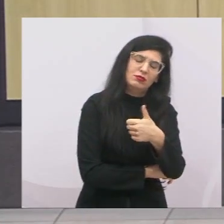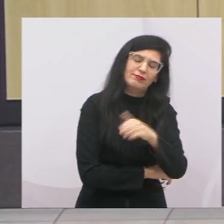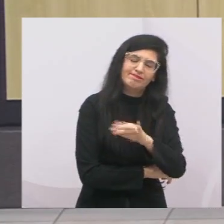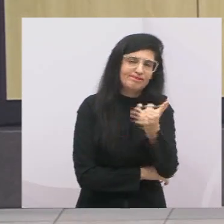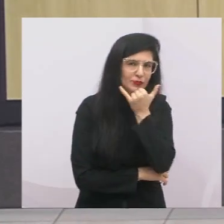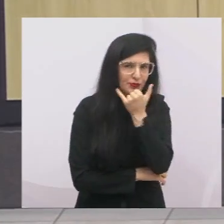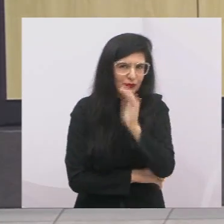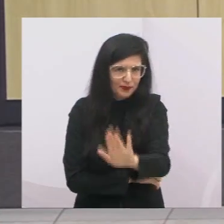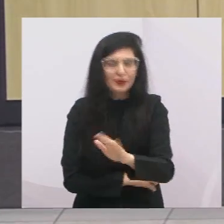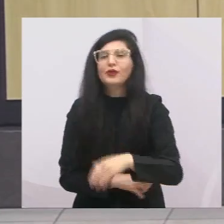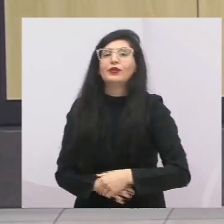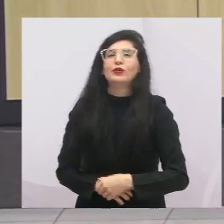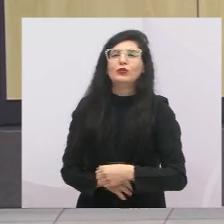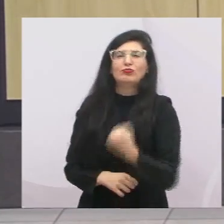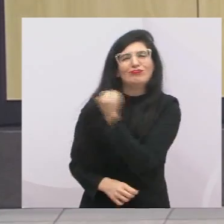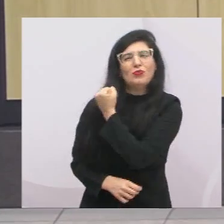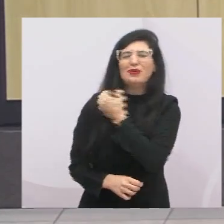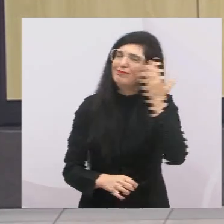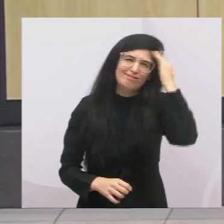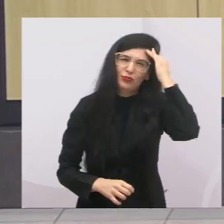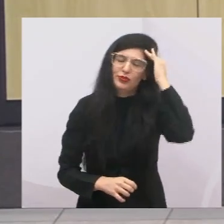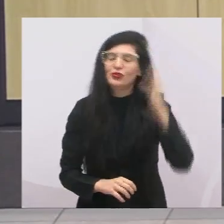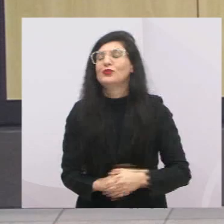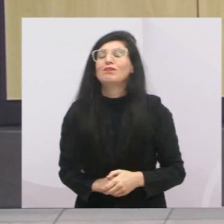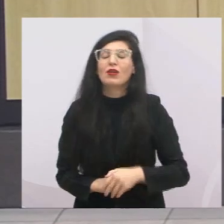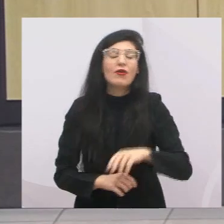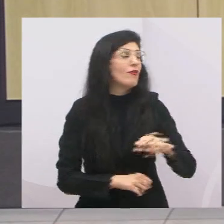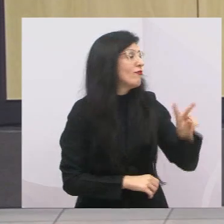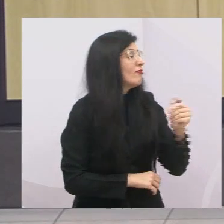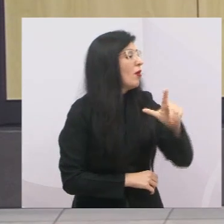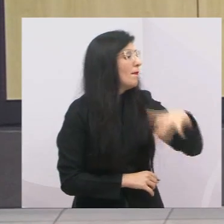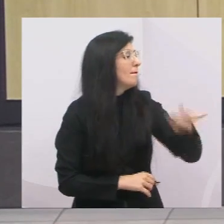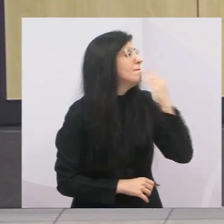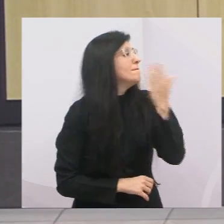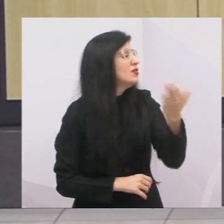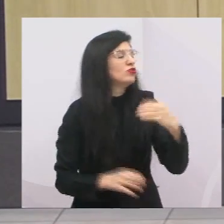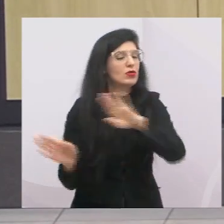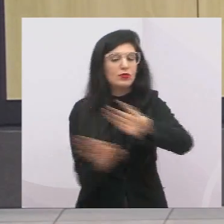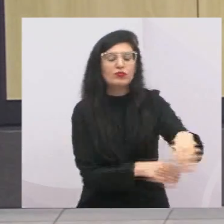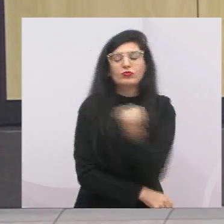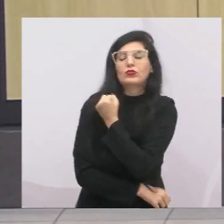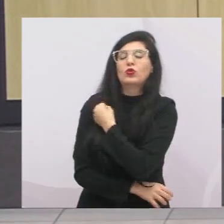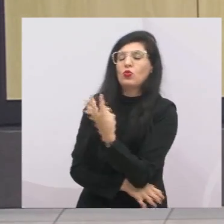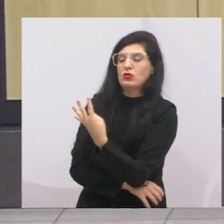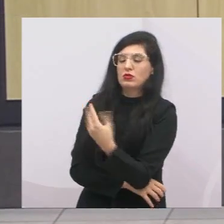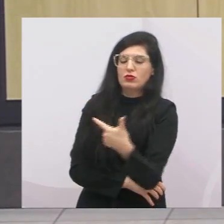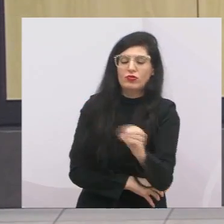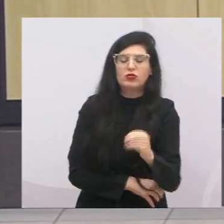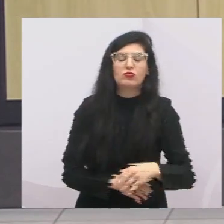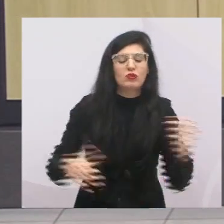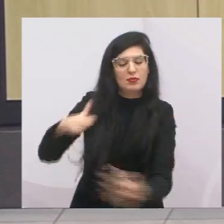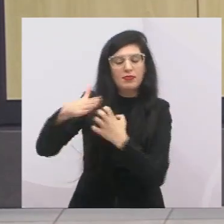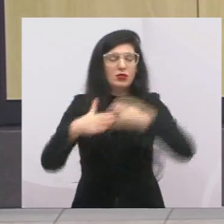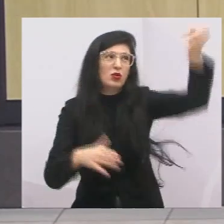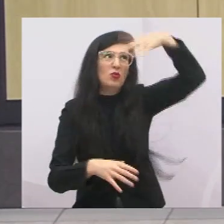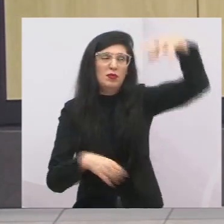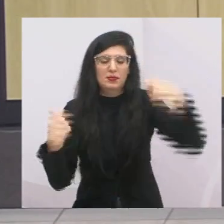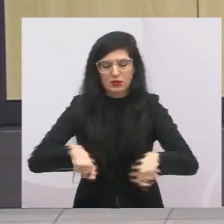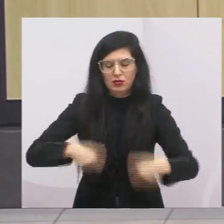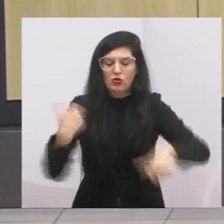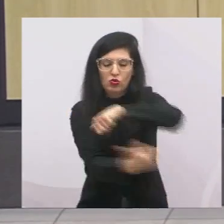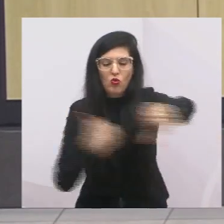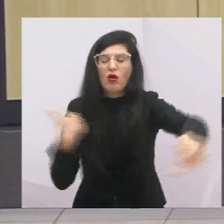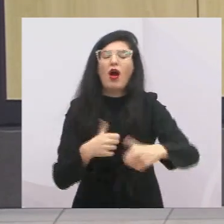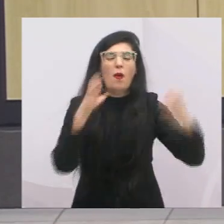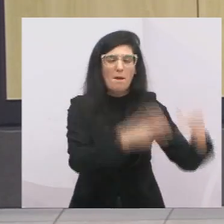Meio, em Jacareí. Autoria, vereador Valmir Parque, do Meia Lua. Requerimento número 420. A EDP solicitando a substituição de